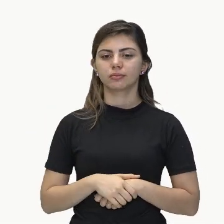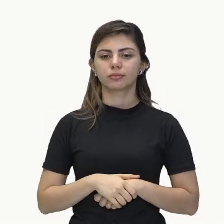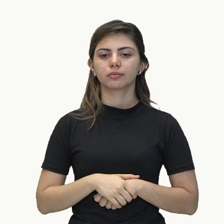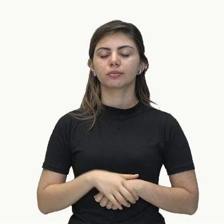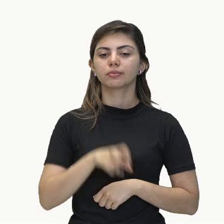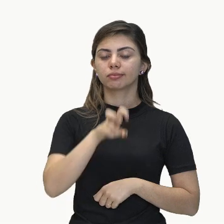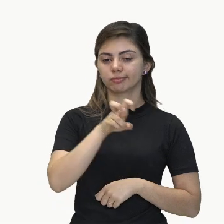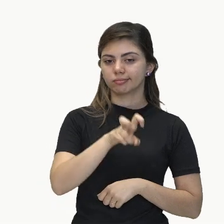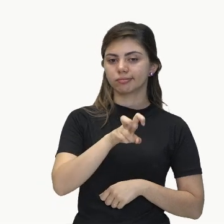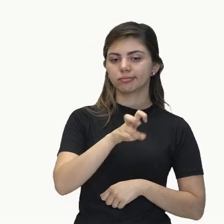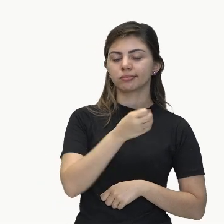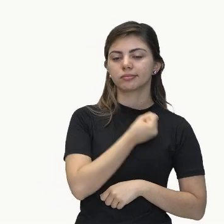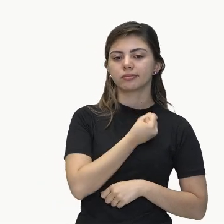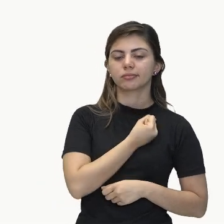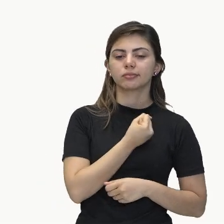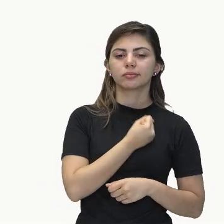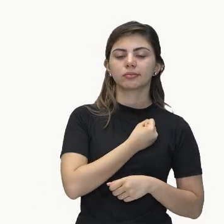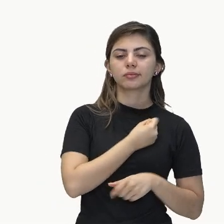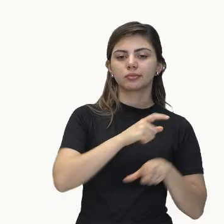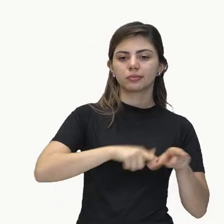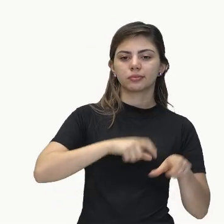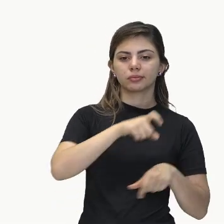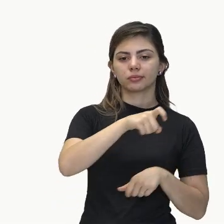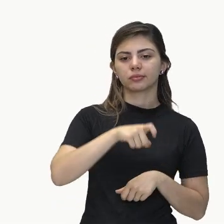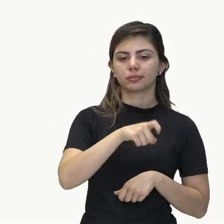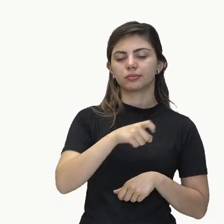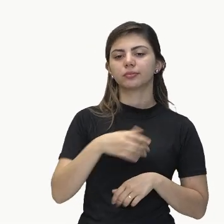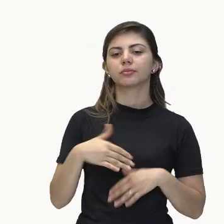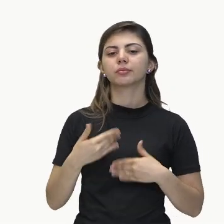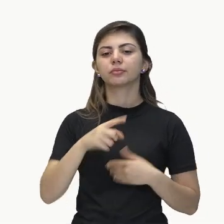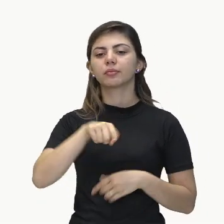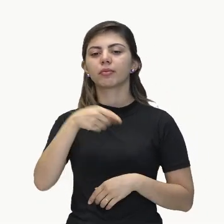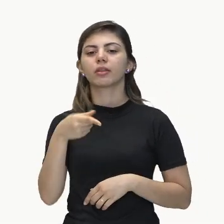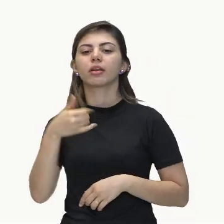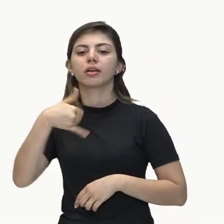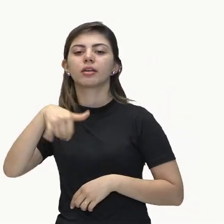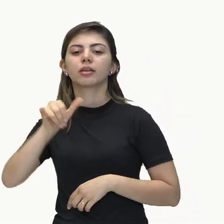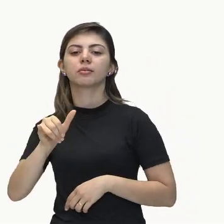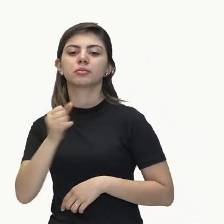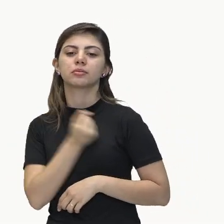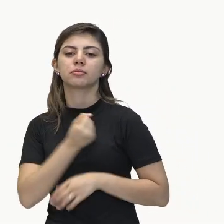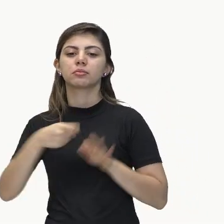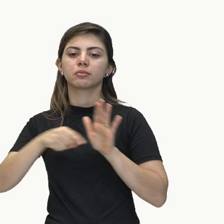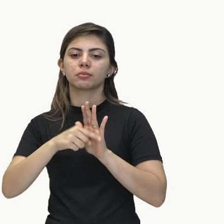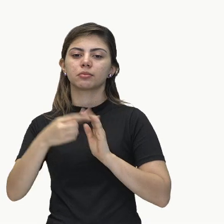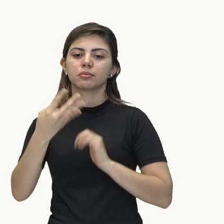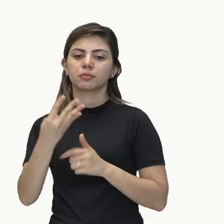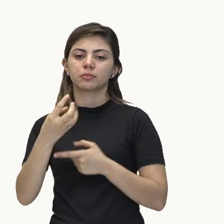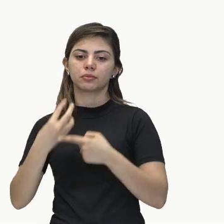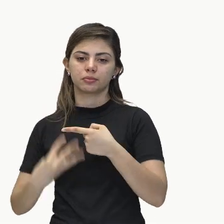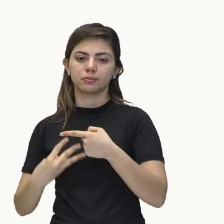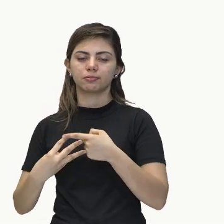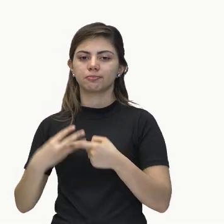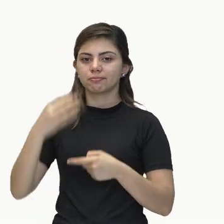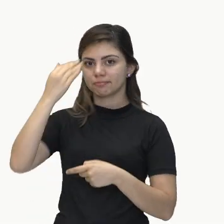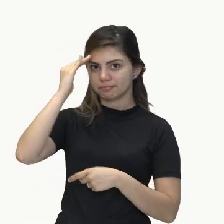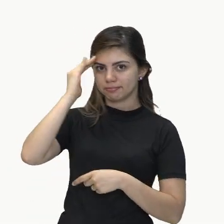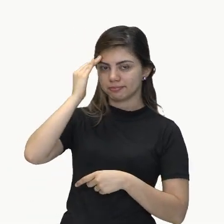que é o valor do x, e menos 4/3, que é o valor do y. Deu para entender?